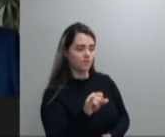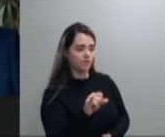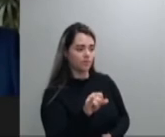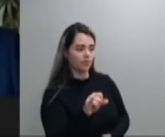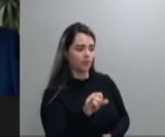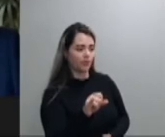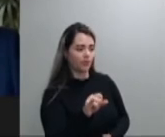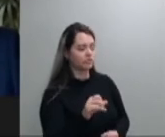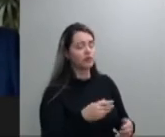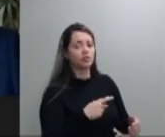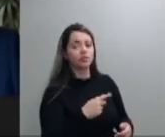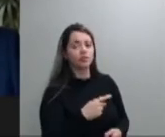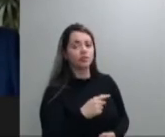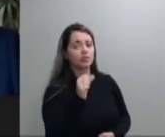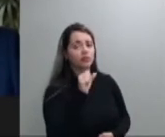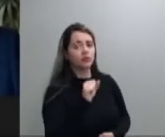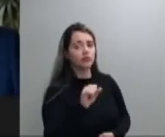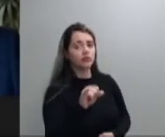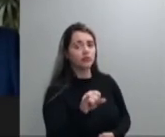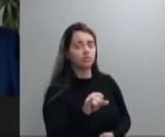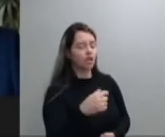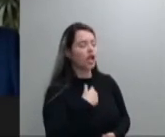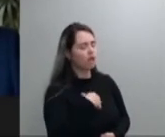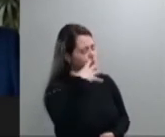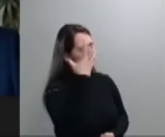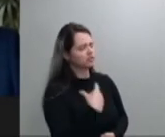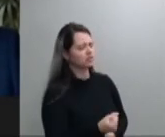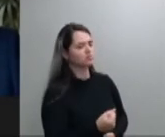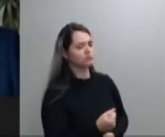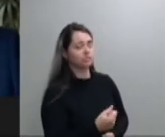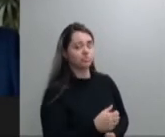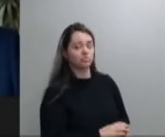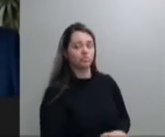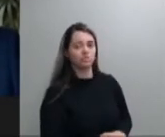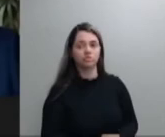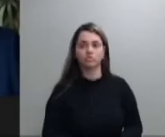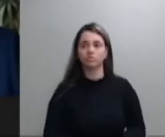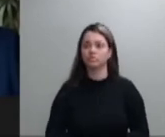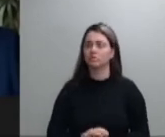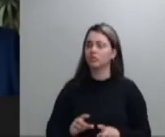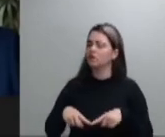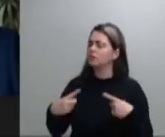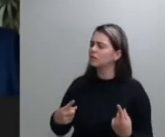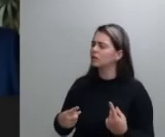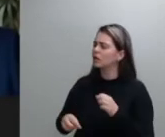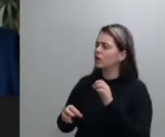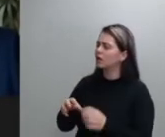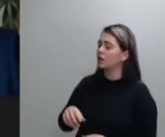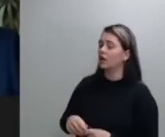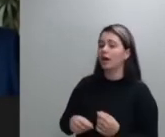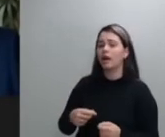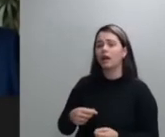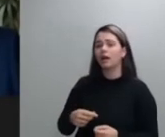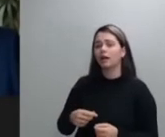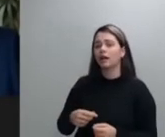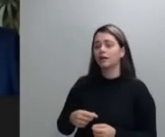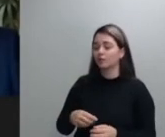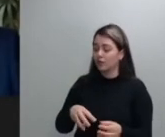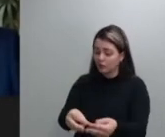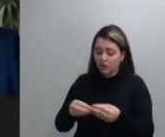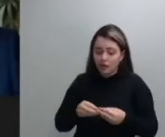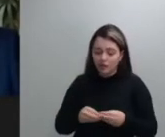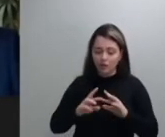debater se mandar para a discussão é humano eu estou de acordo estou de plena mas ministro Napoleão a questão foi trazida ao colegiado eu tenho que colocar para o